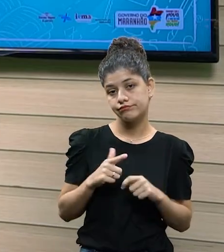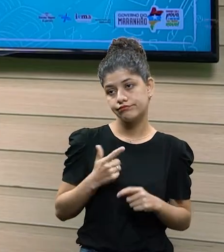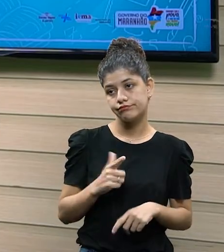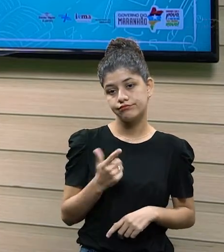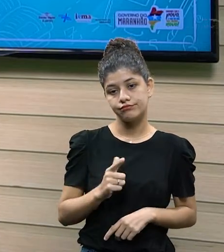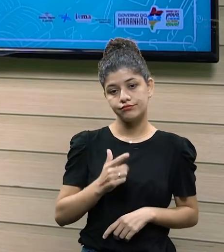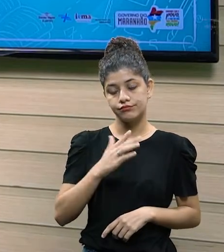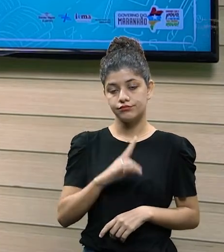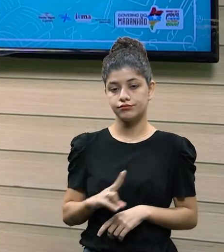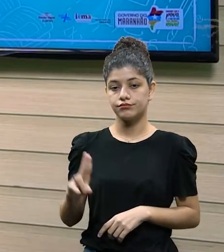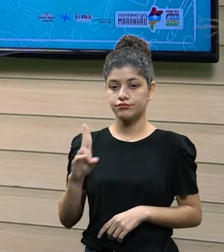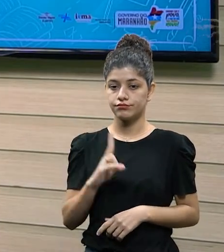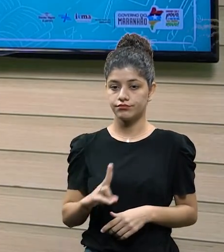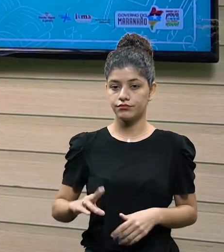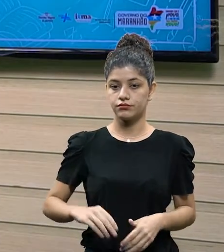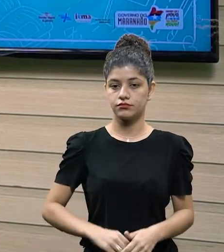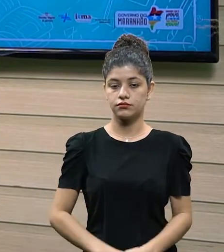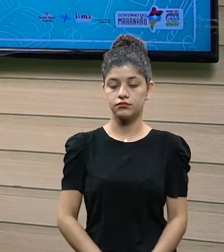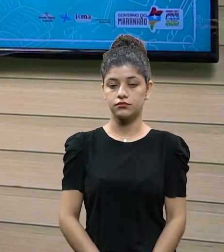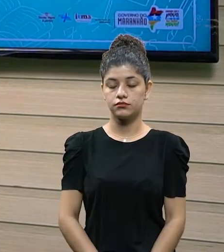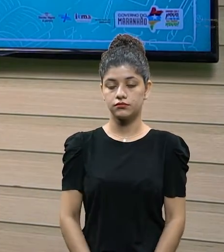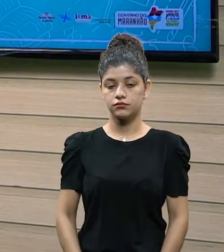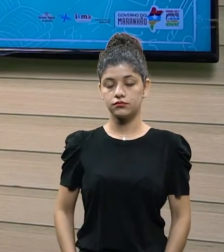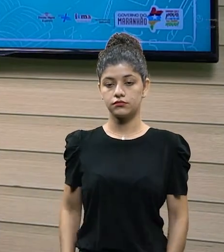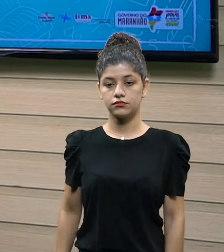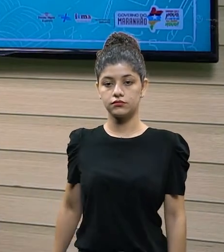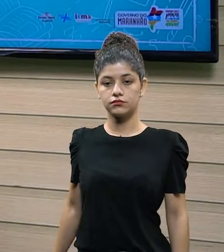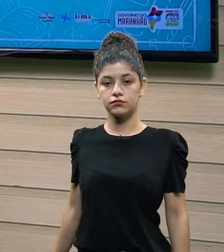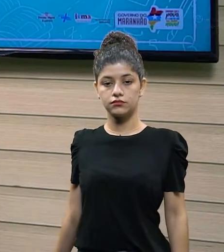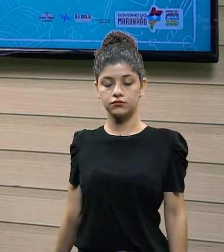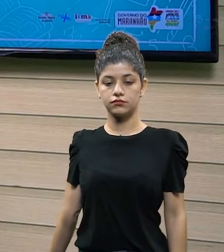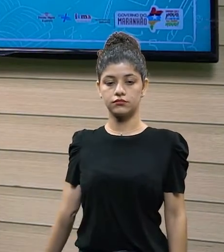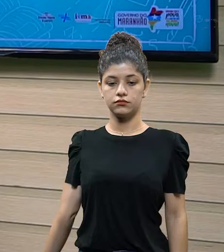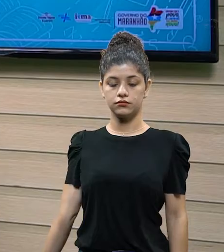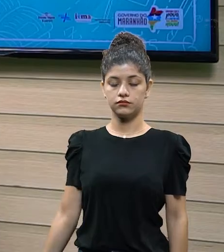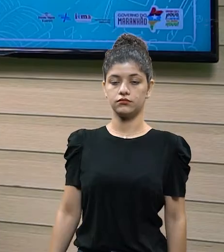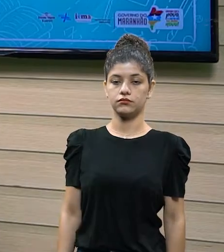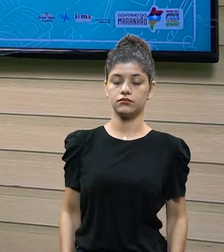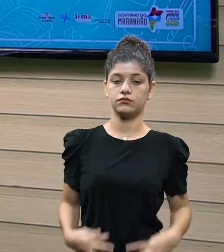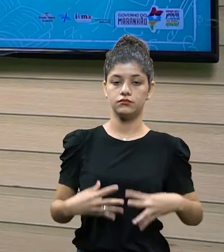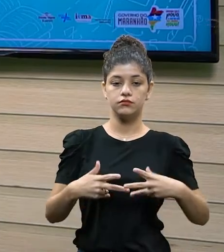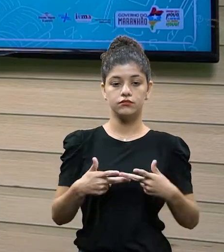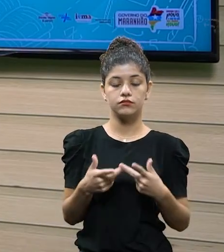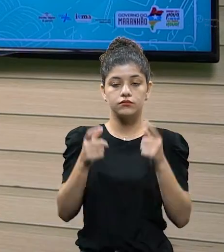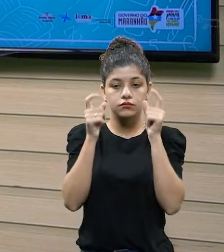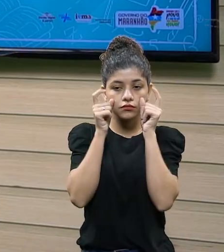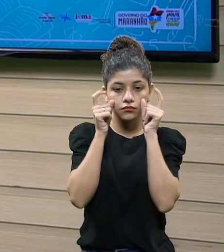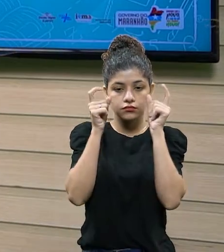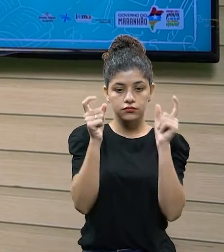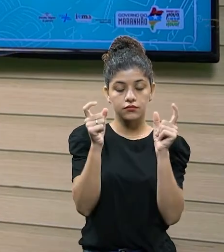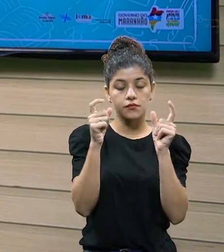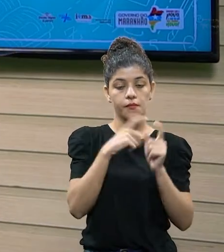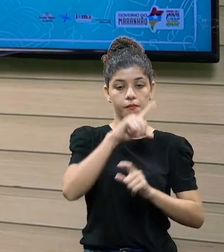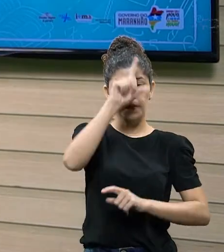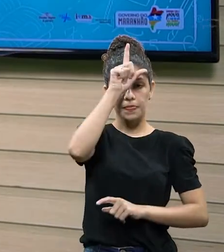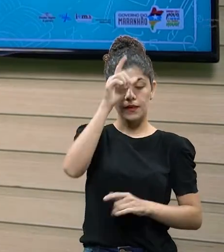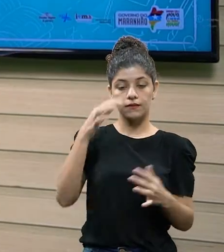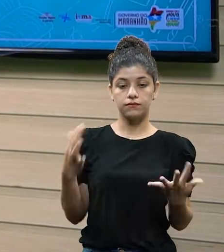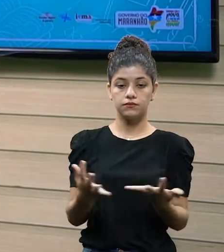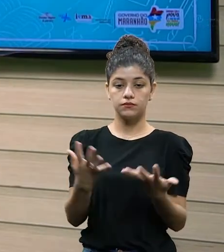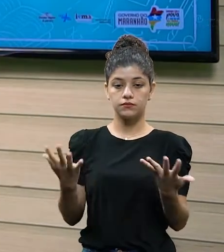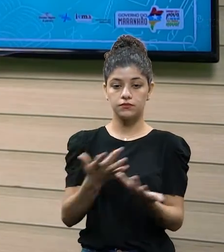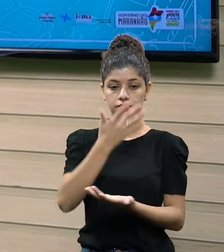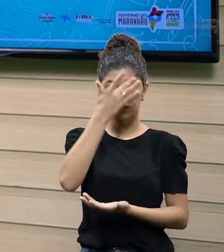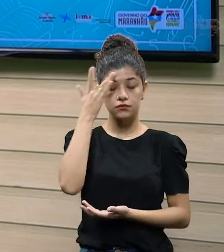pessoa capacitada para manusear. E aí, como eu já venho falando, né, isso tudo vai despertar a liderança e a motivação das pessoas.